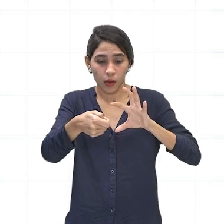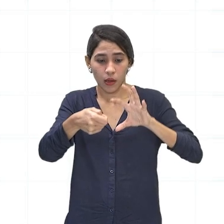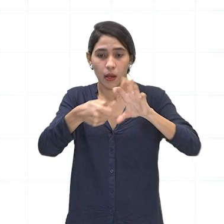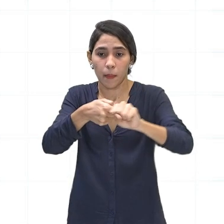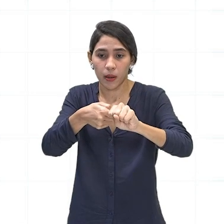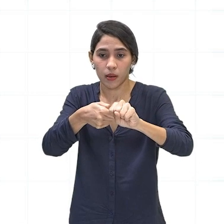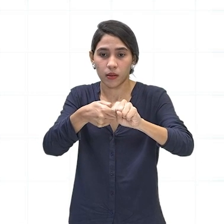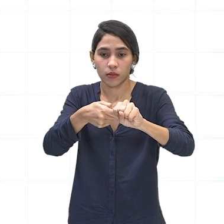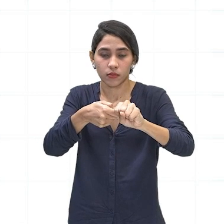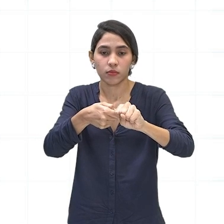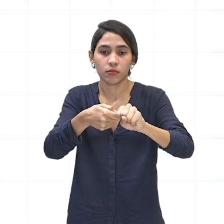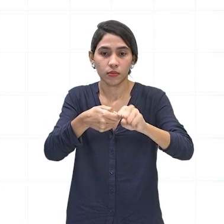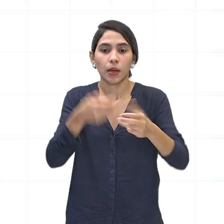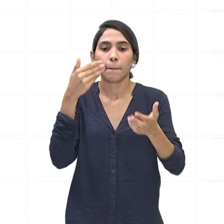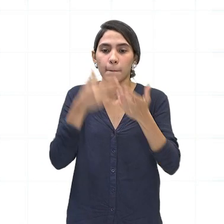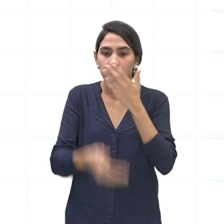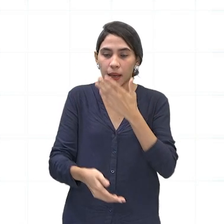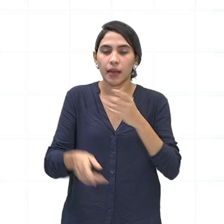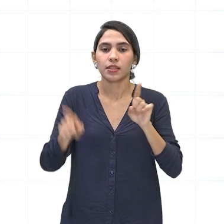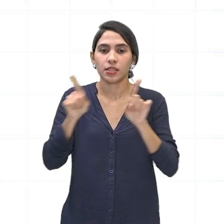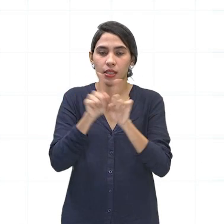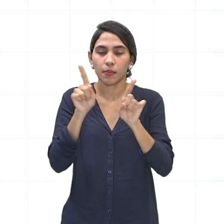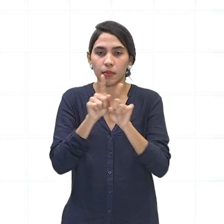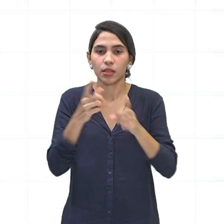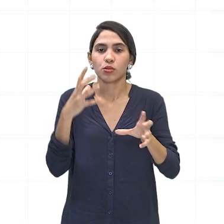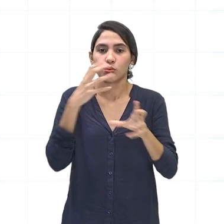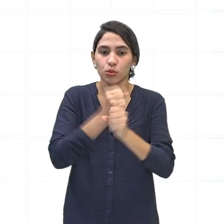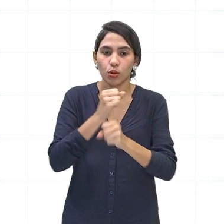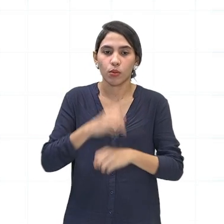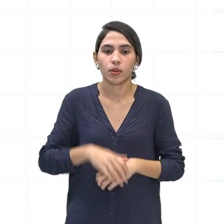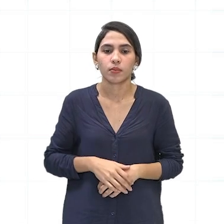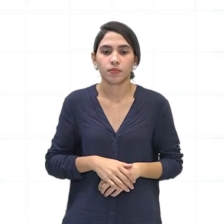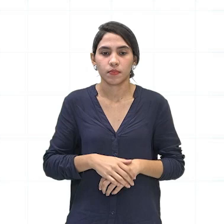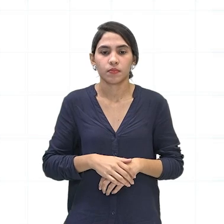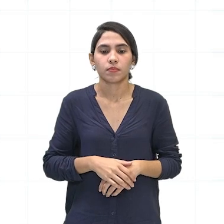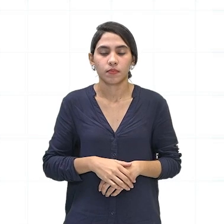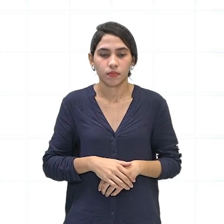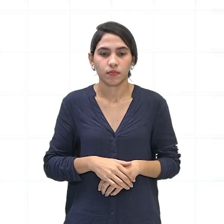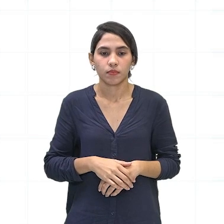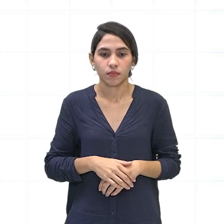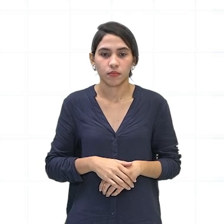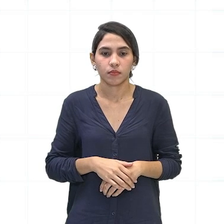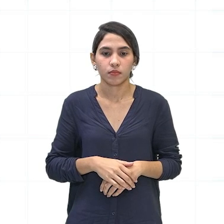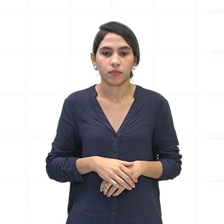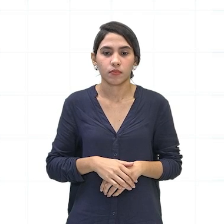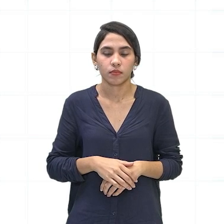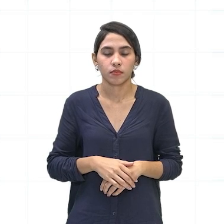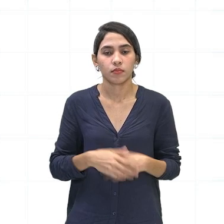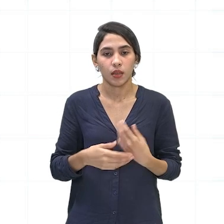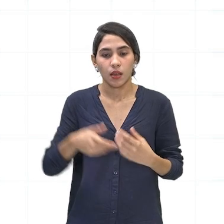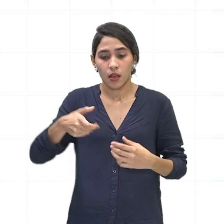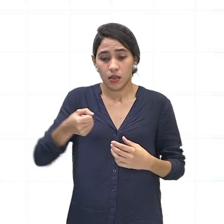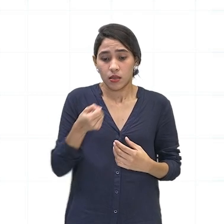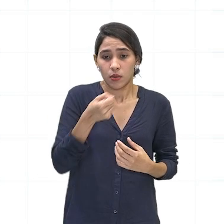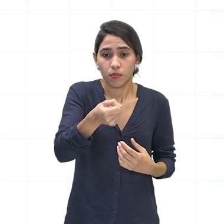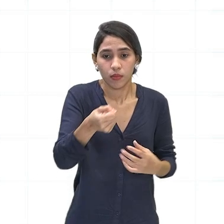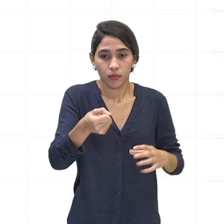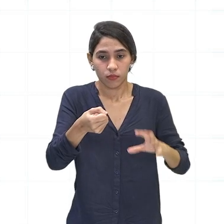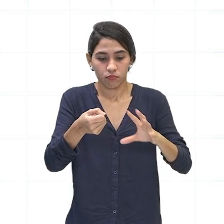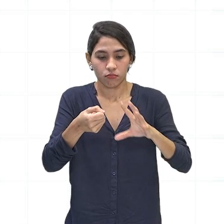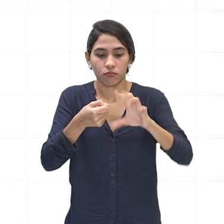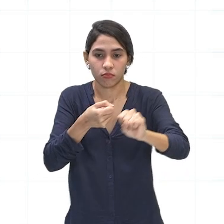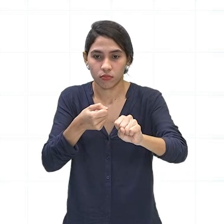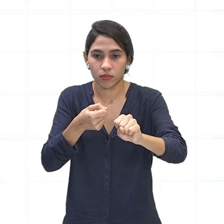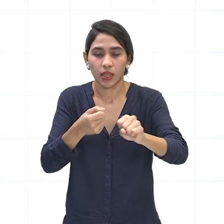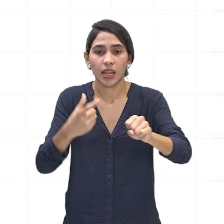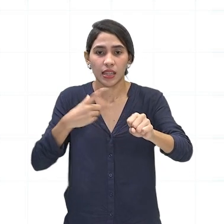teçuka, que é equivalente a segurar a espada pela lâmina, também é uma penalização. Então, a espada ela tem o local